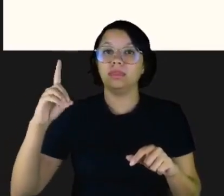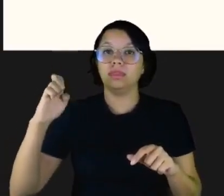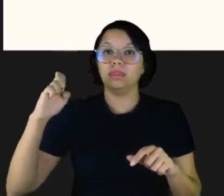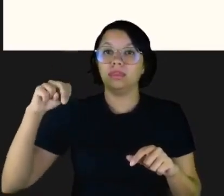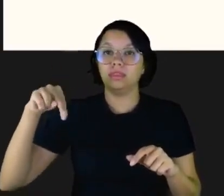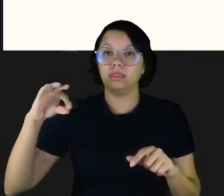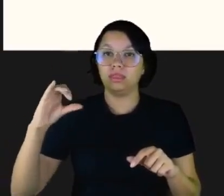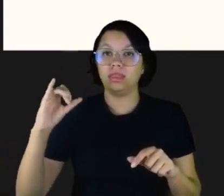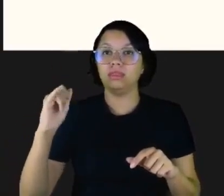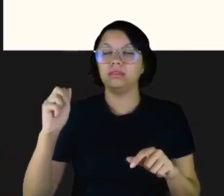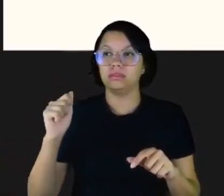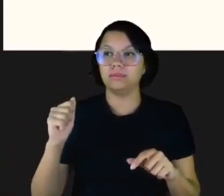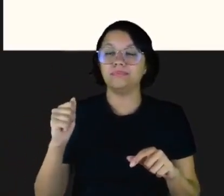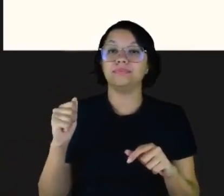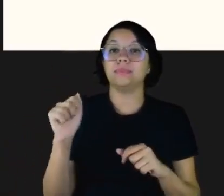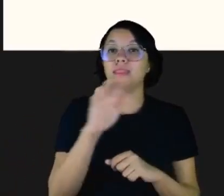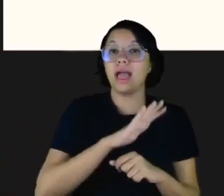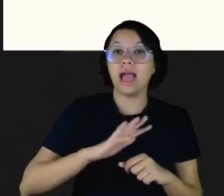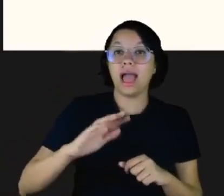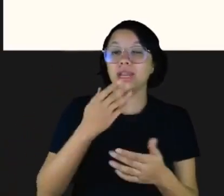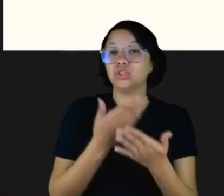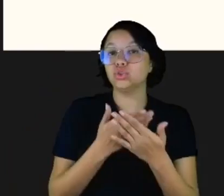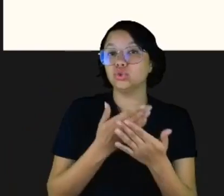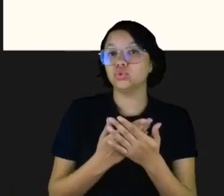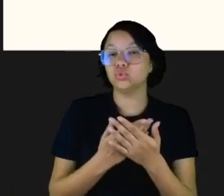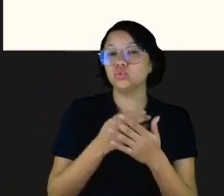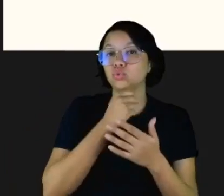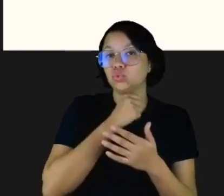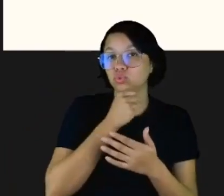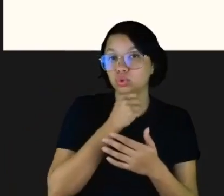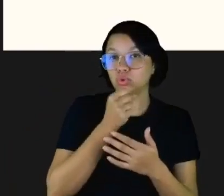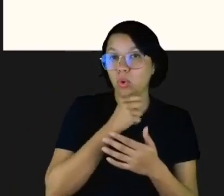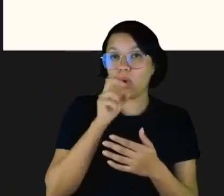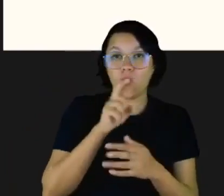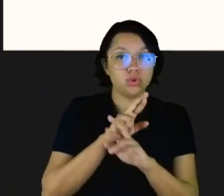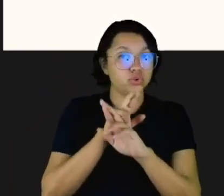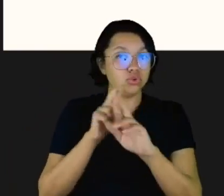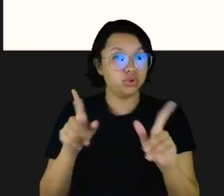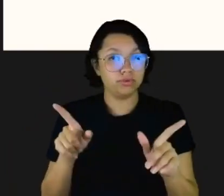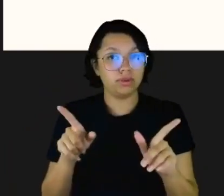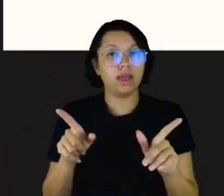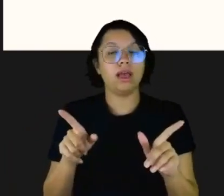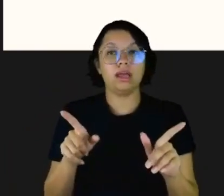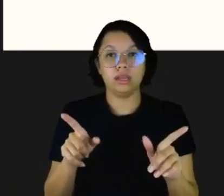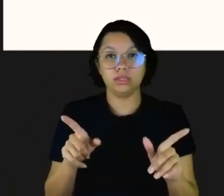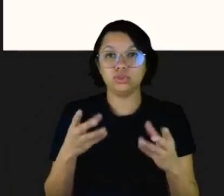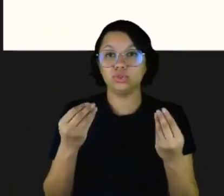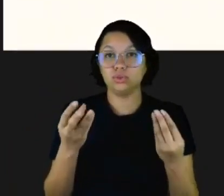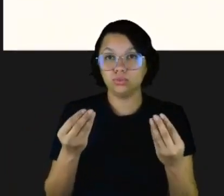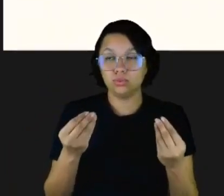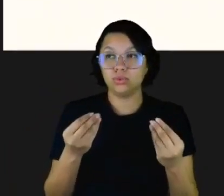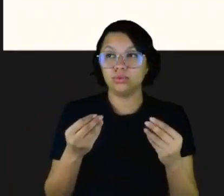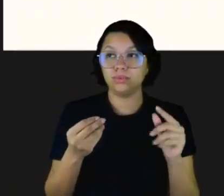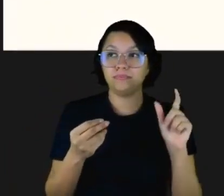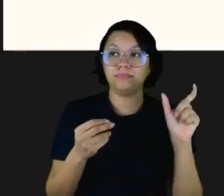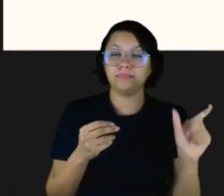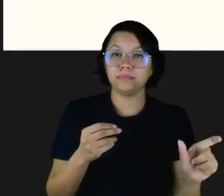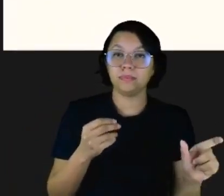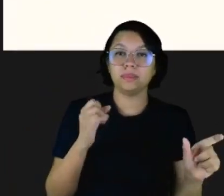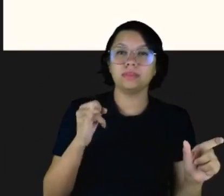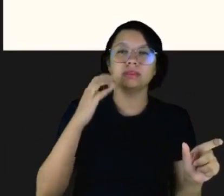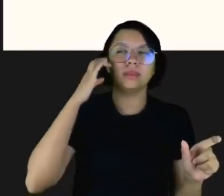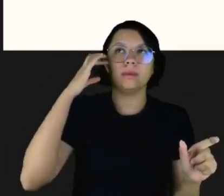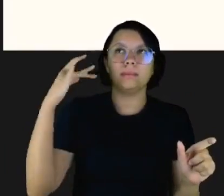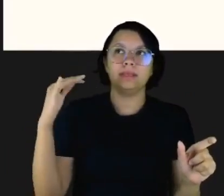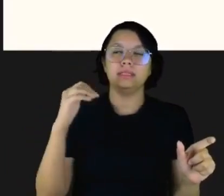na geriatria e na gerontologia, não são. Qual que é a diferença de autonomia e independência? Se nós pensarmos